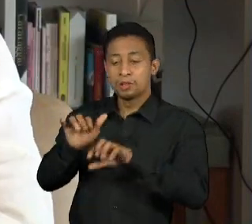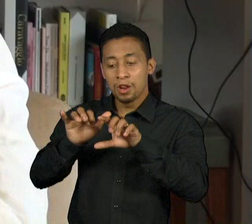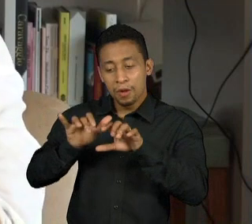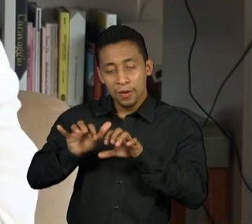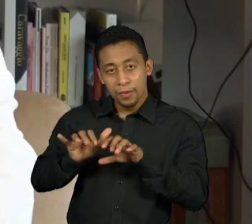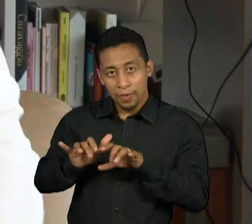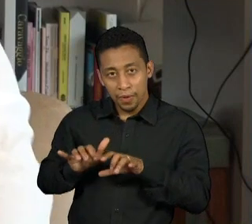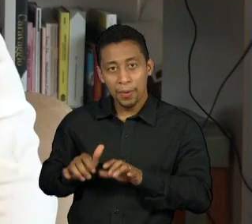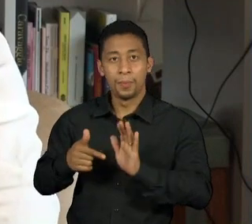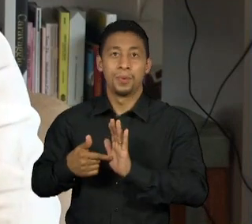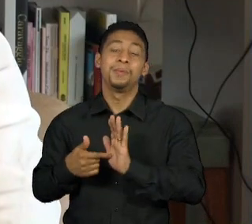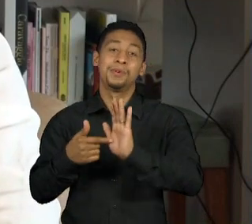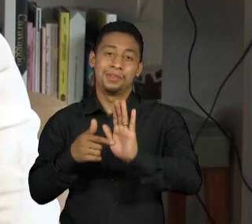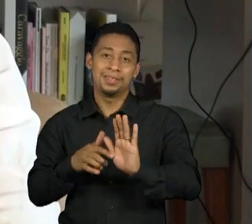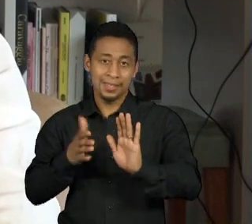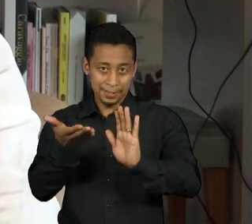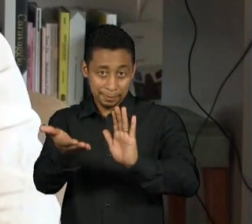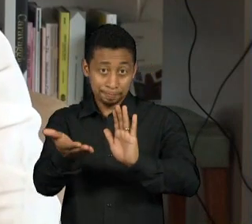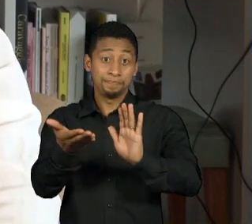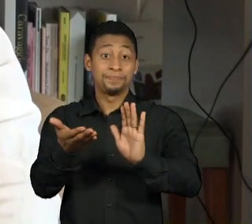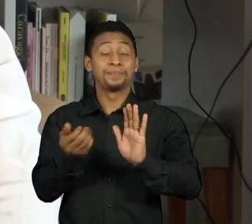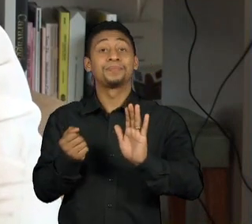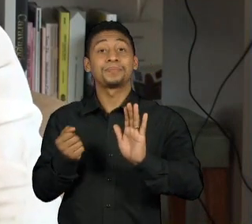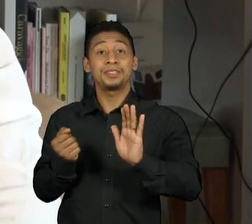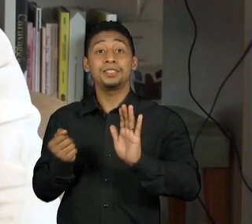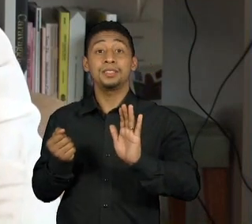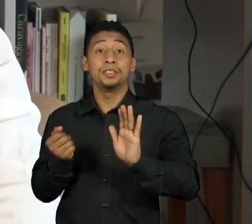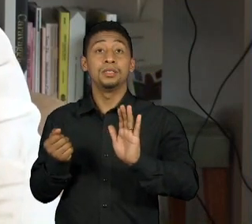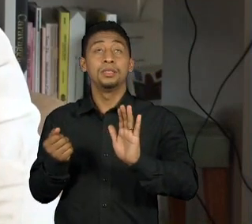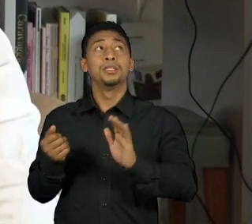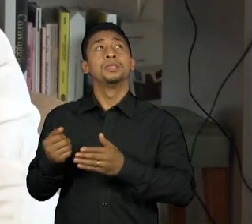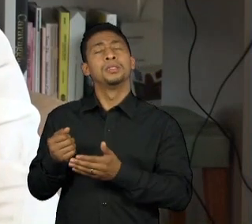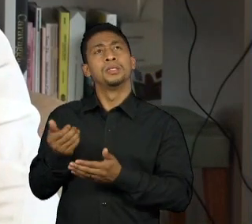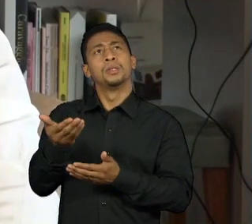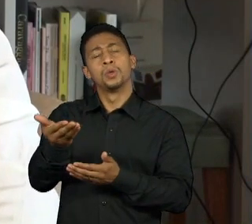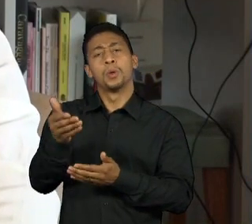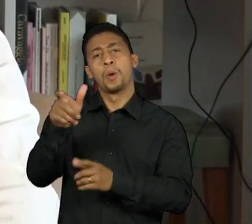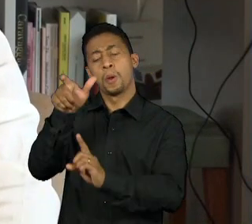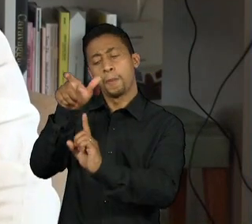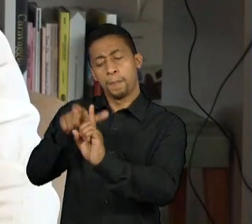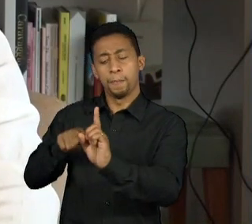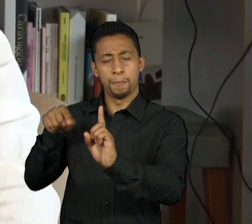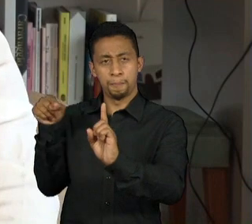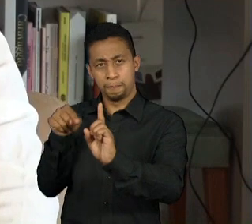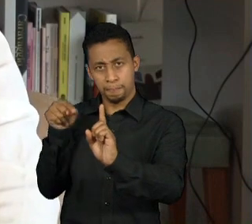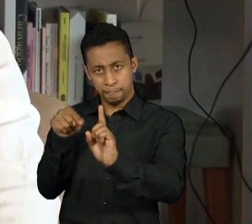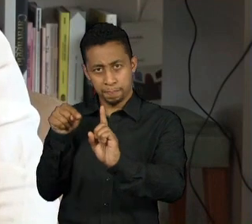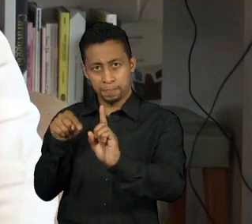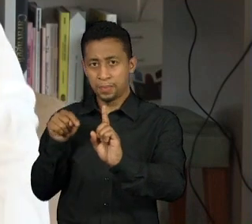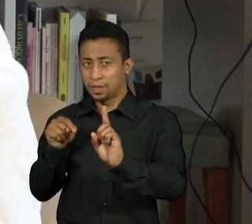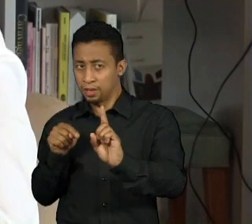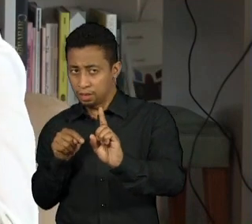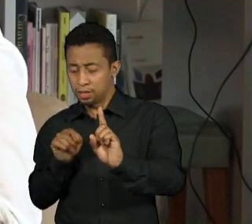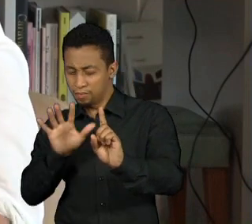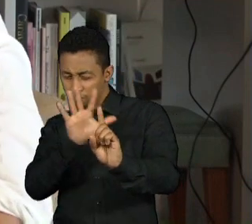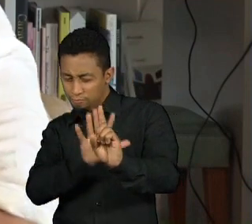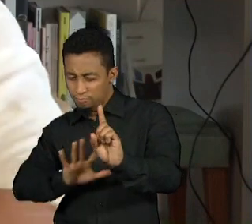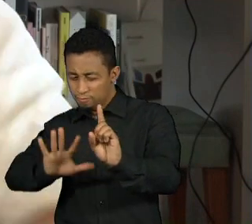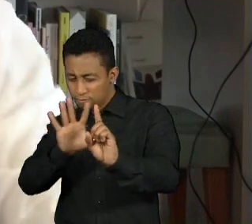o nó dramatúrgico da peça. É que quando uma pessoa tem aparente, com